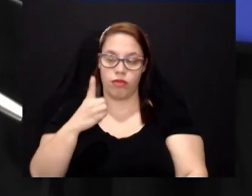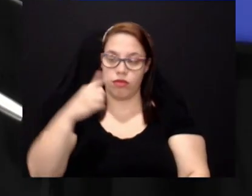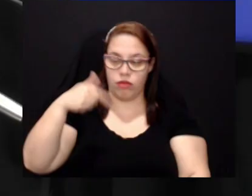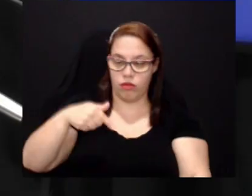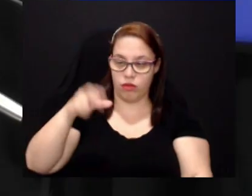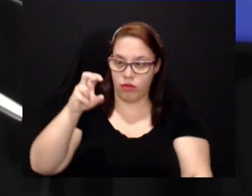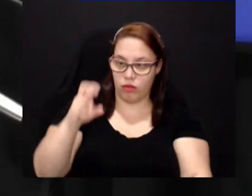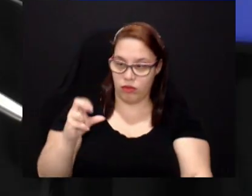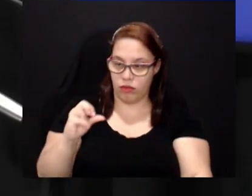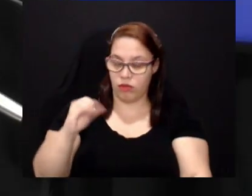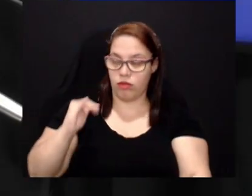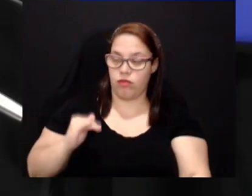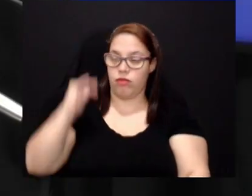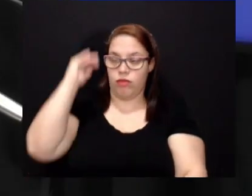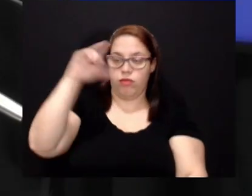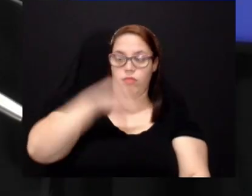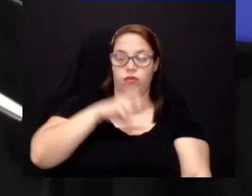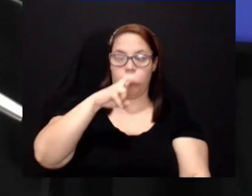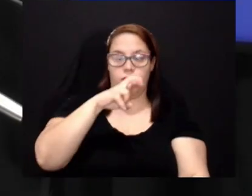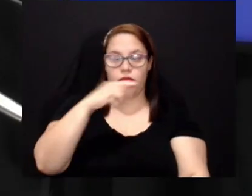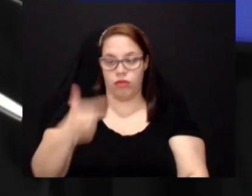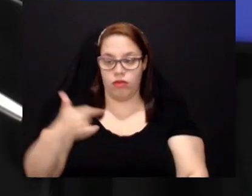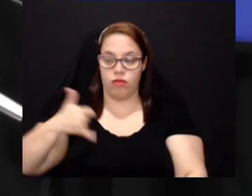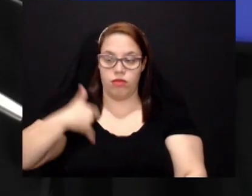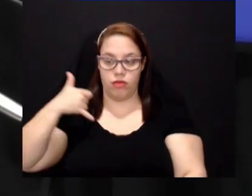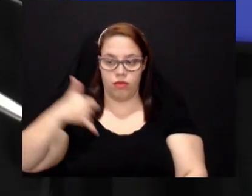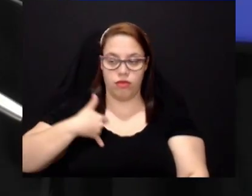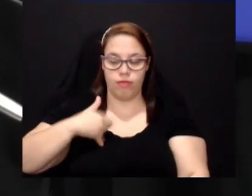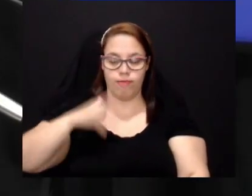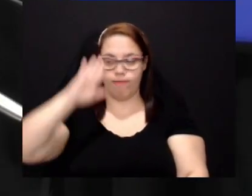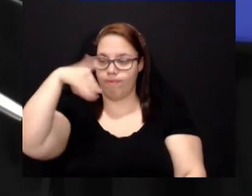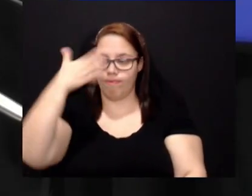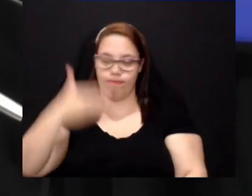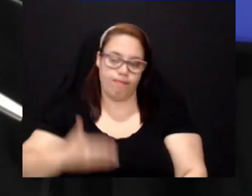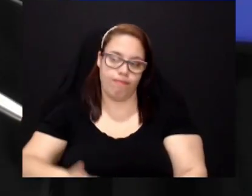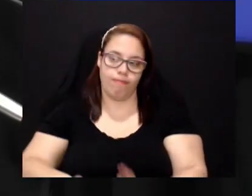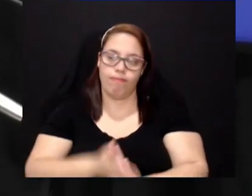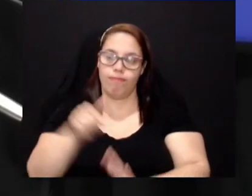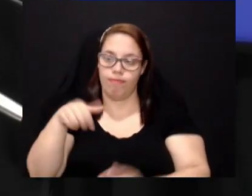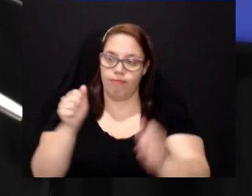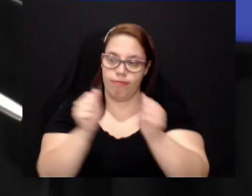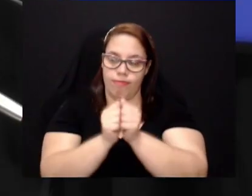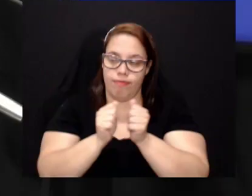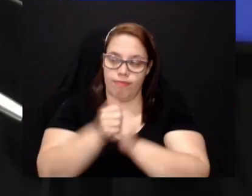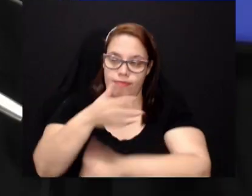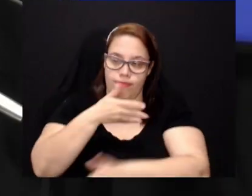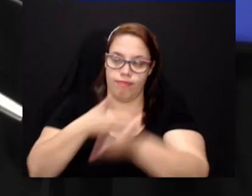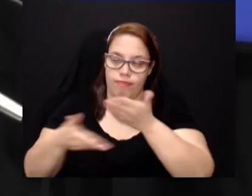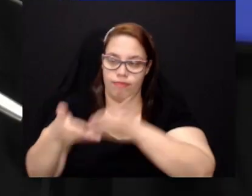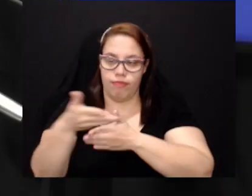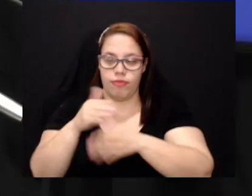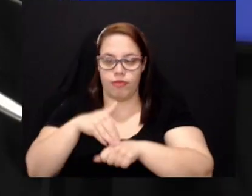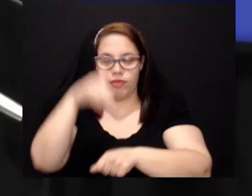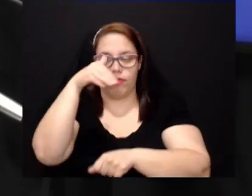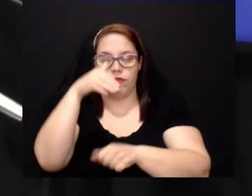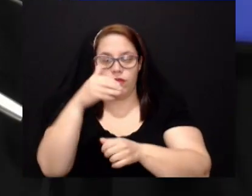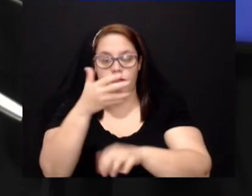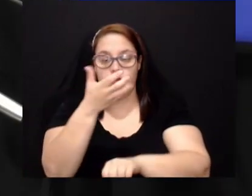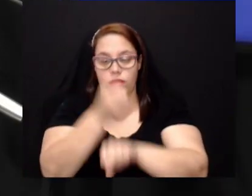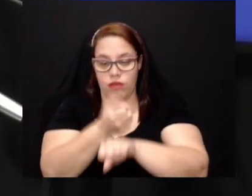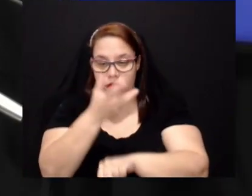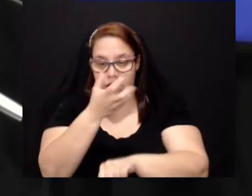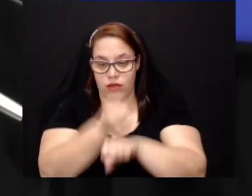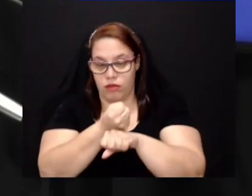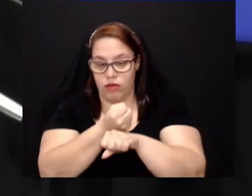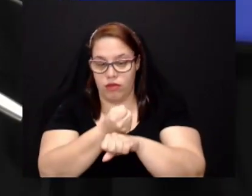e tenho 52 anos. E é uma honra estar aqui conduzindo mais um capítulo, mais um episódio